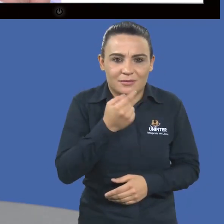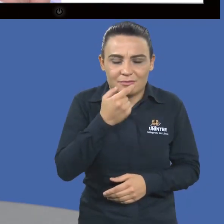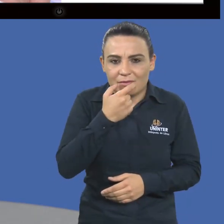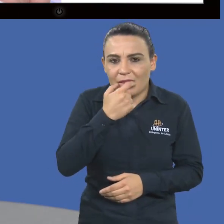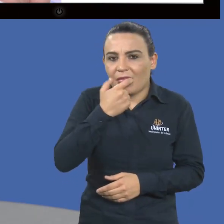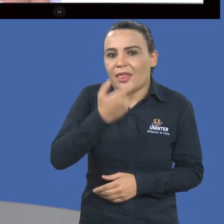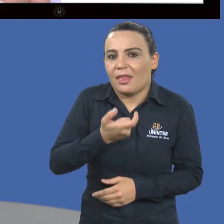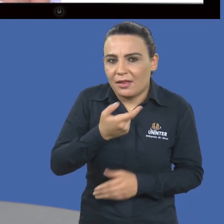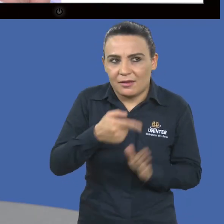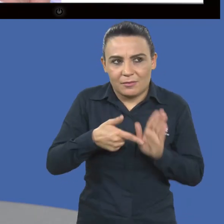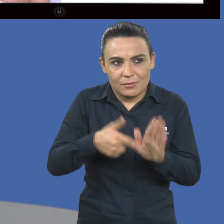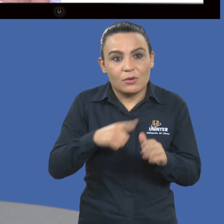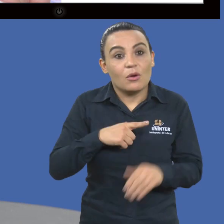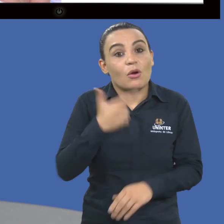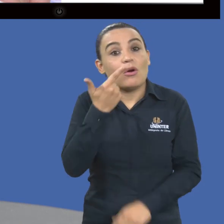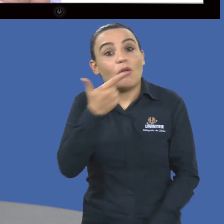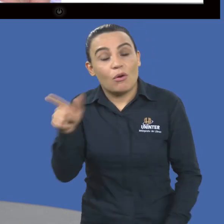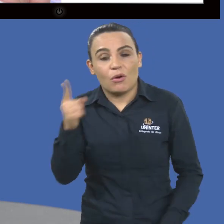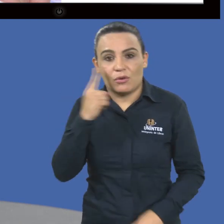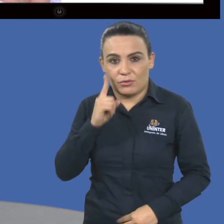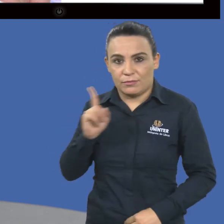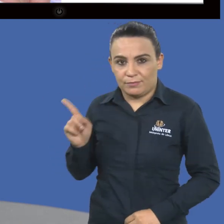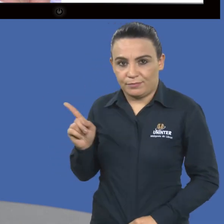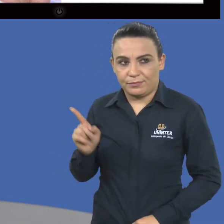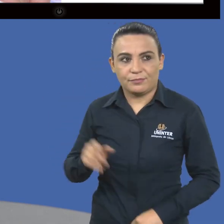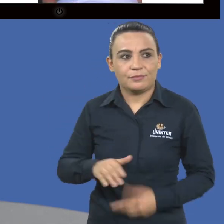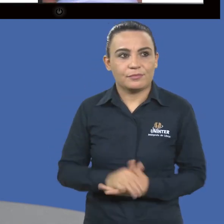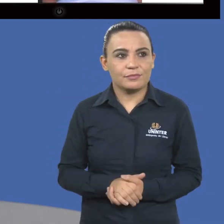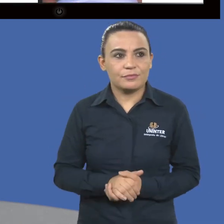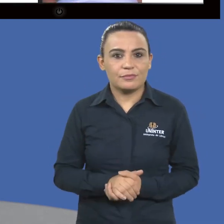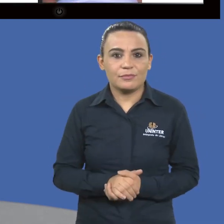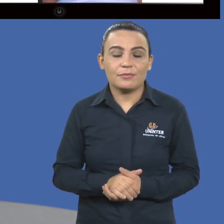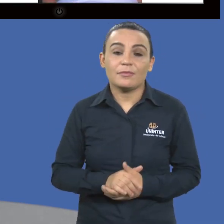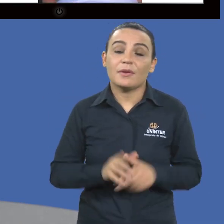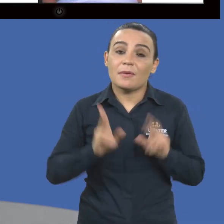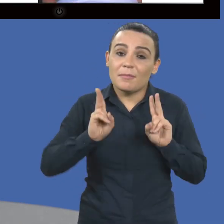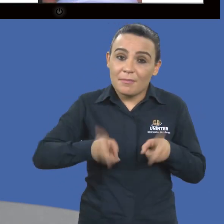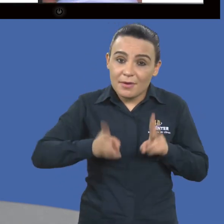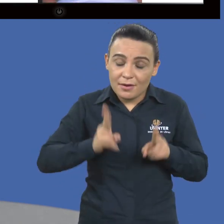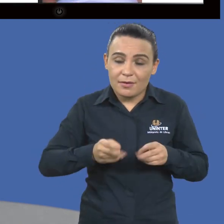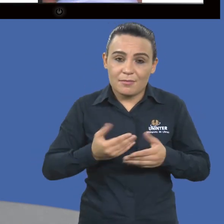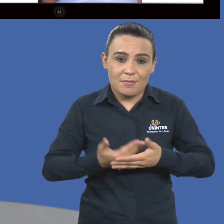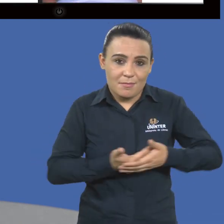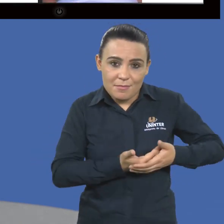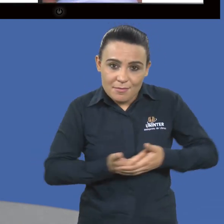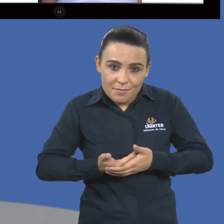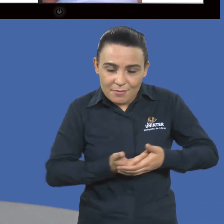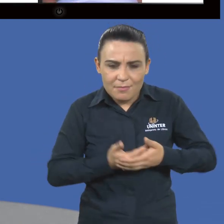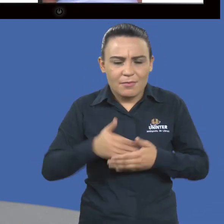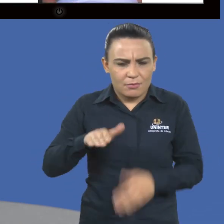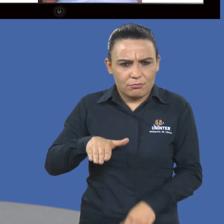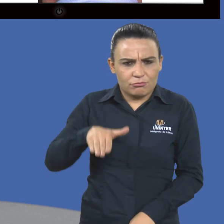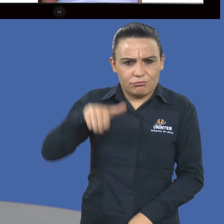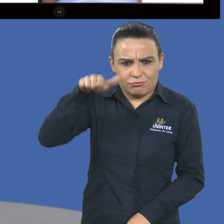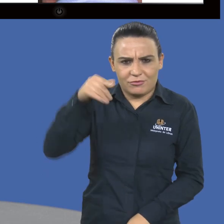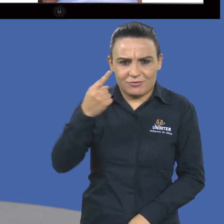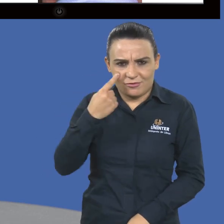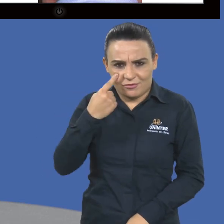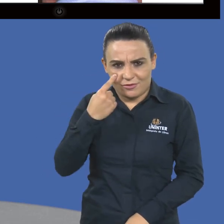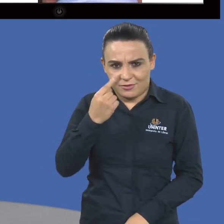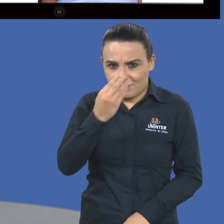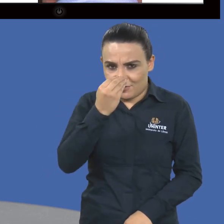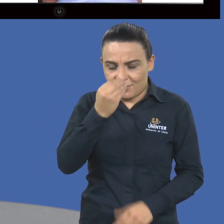presente. Vamos ver a outra ali. Mesma coisa nesse nenezinho, já um